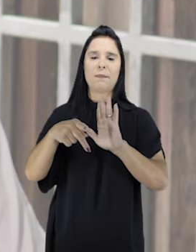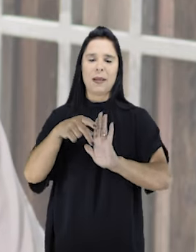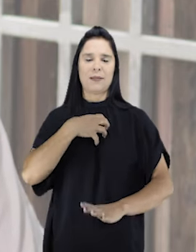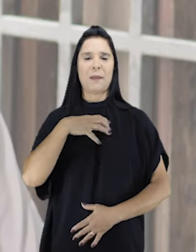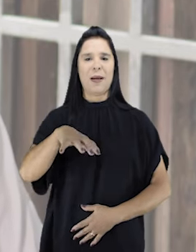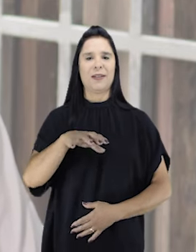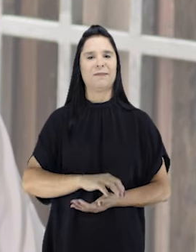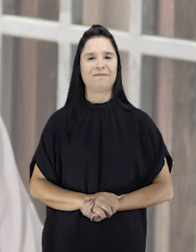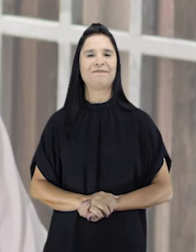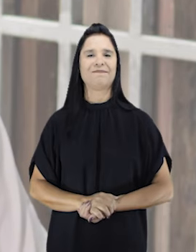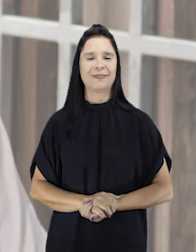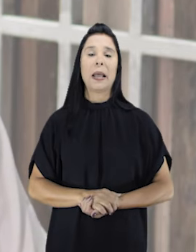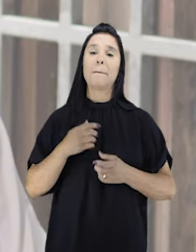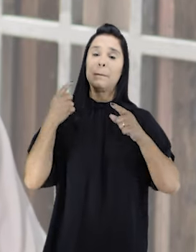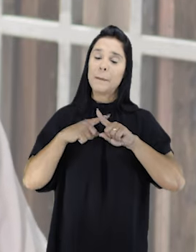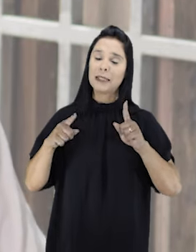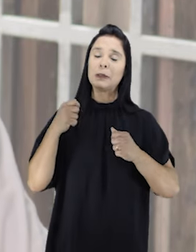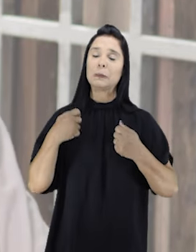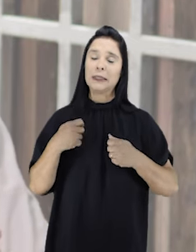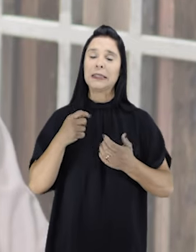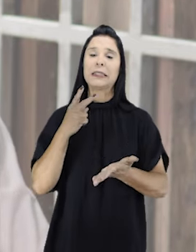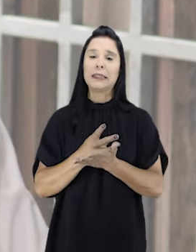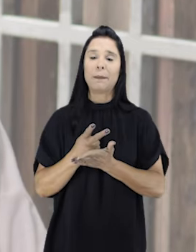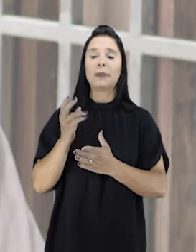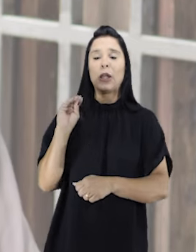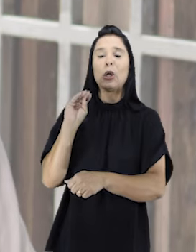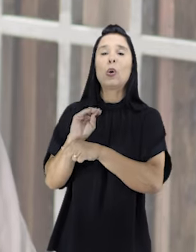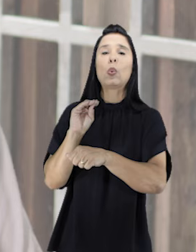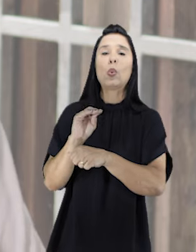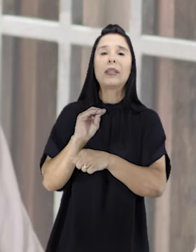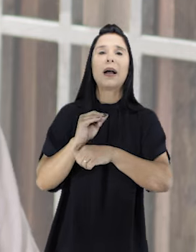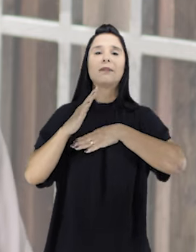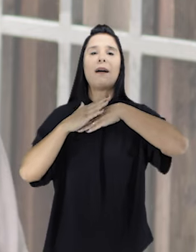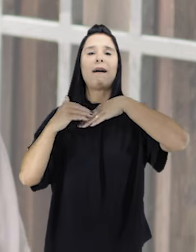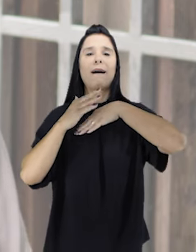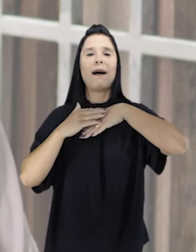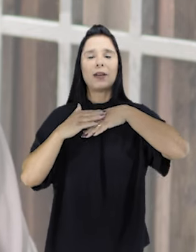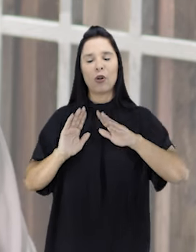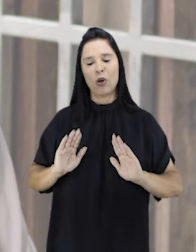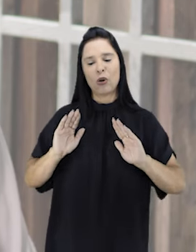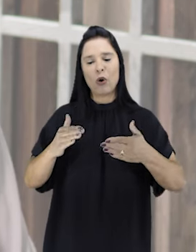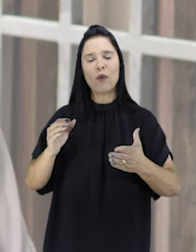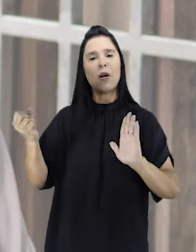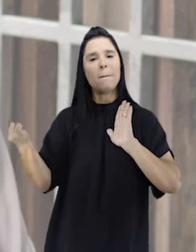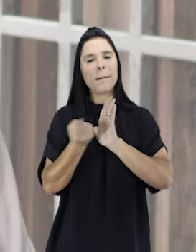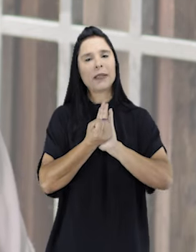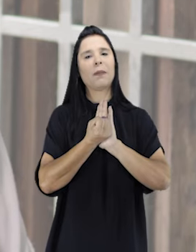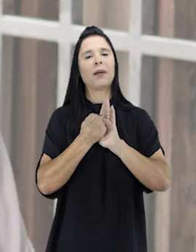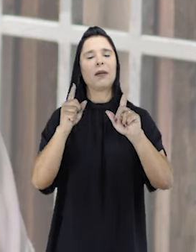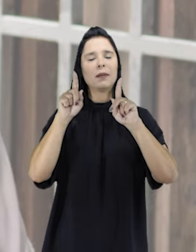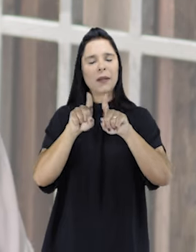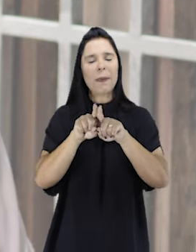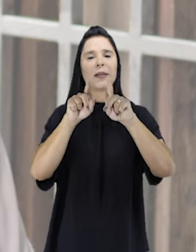agreste baiano. Mas é um polo que precisa constantemente de cuidado, de zelo com relação ao patrimônio,